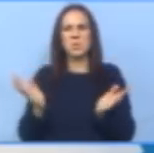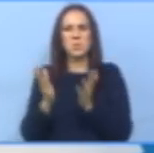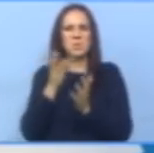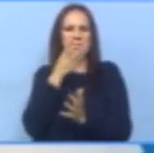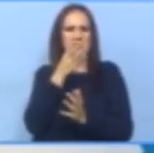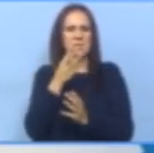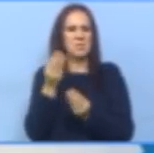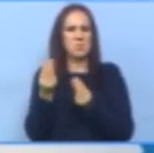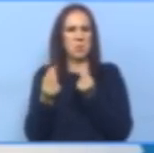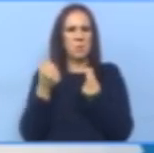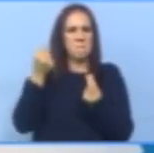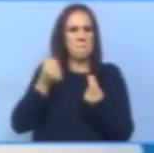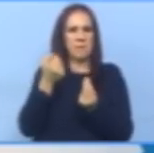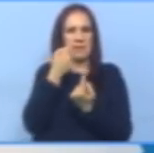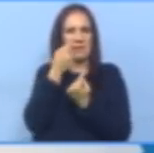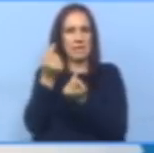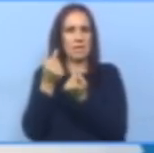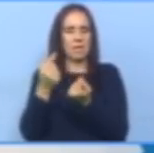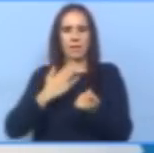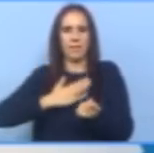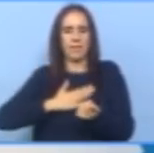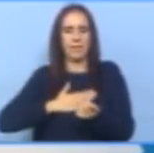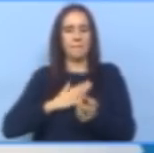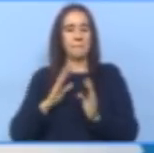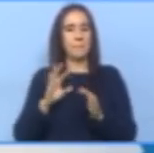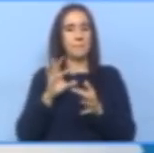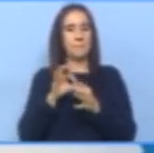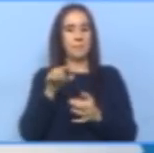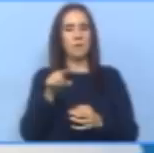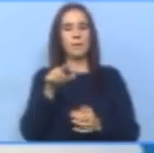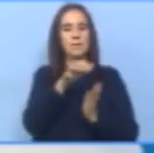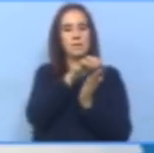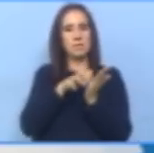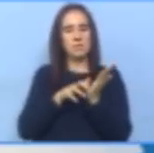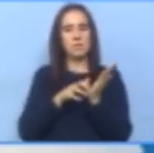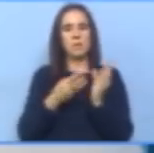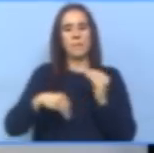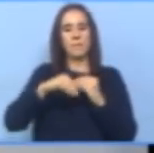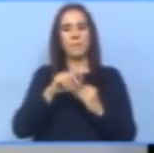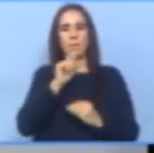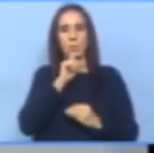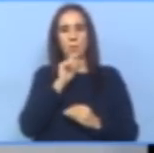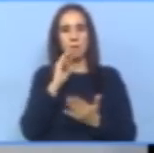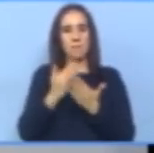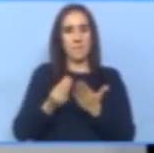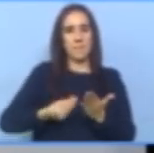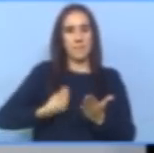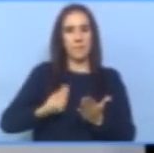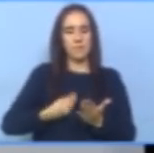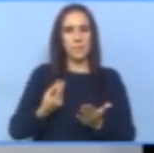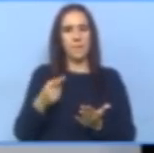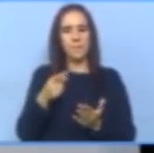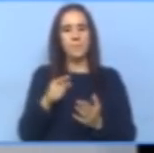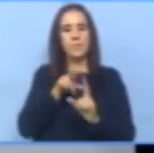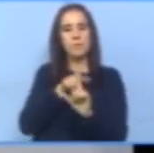Portanto, creio que tem muito a ver com isto. Mas este texto, para além da oportunidade que vem e da consistência que vem dar a estas preocupações, esta